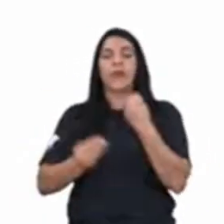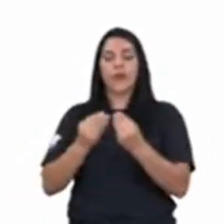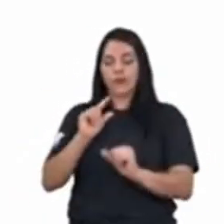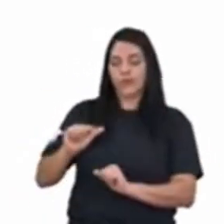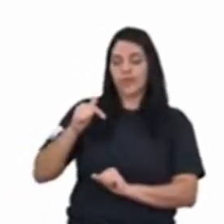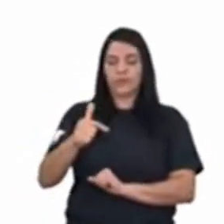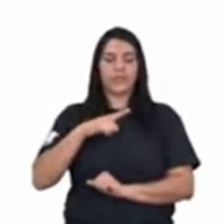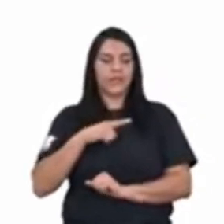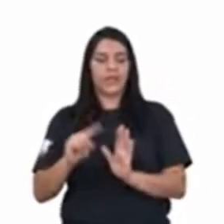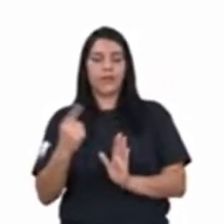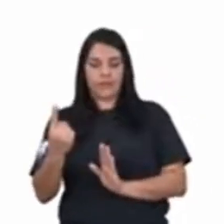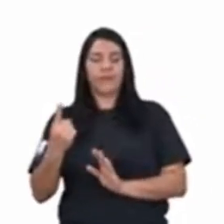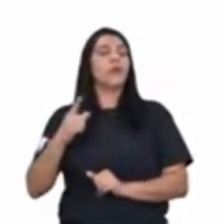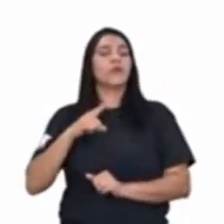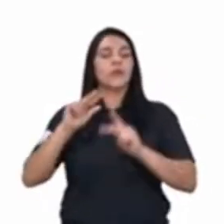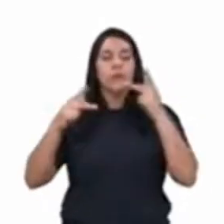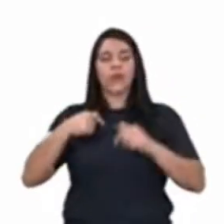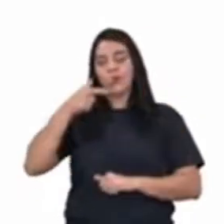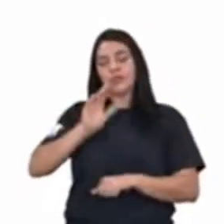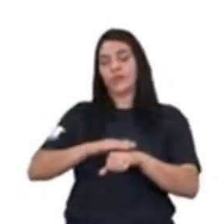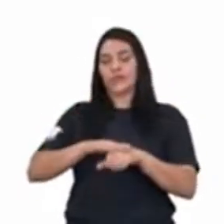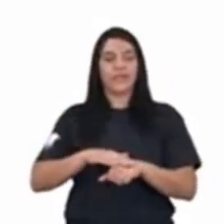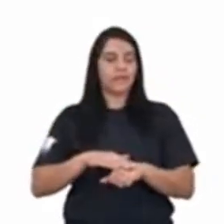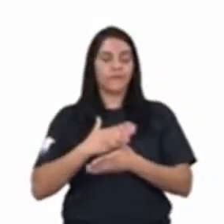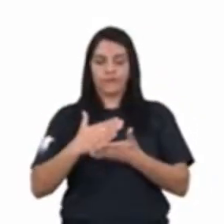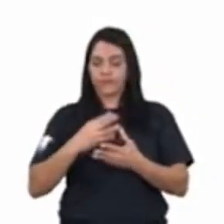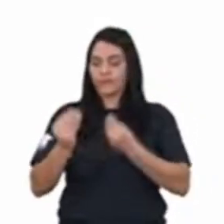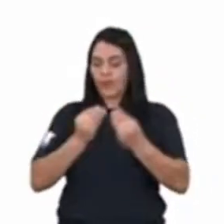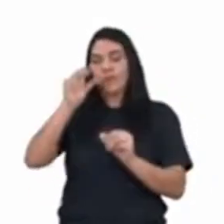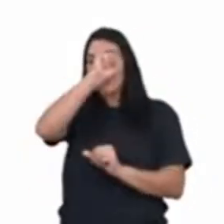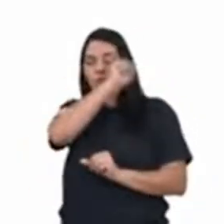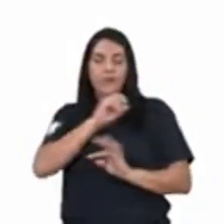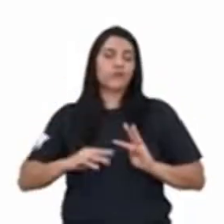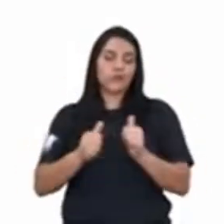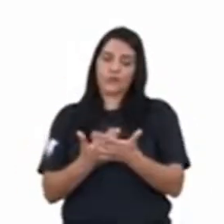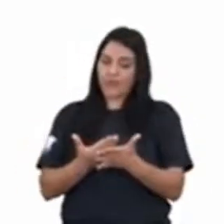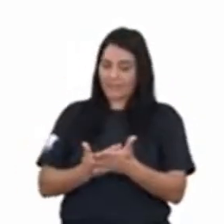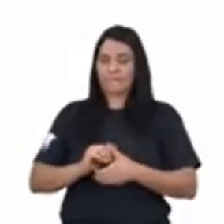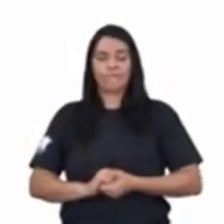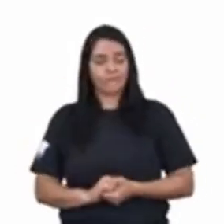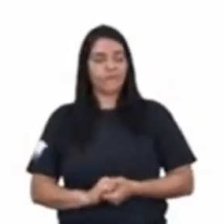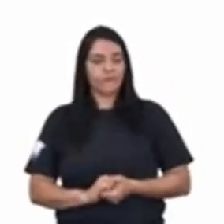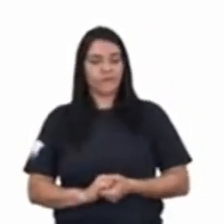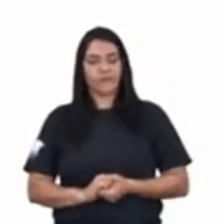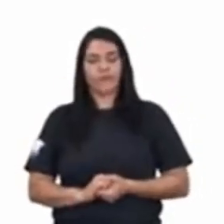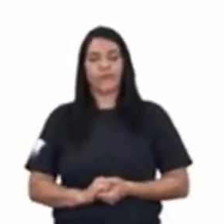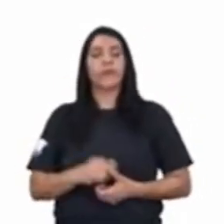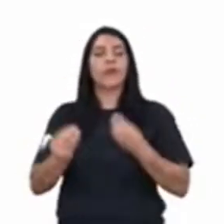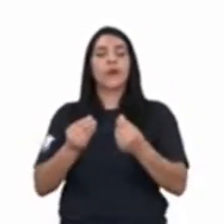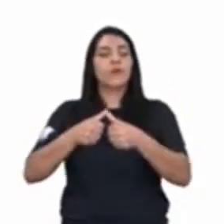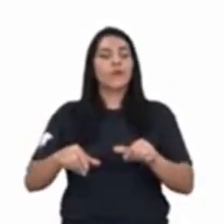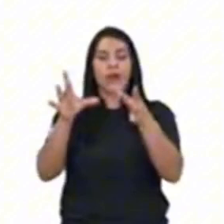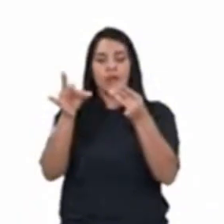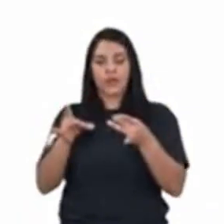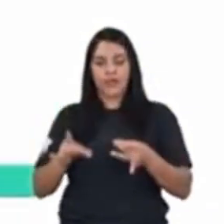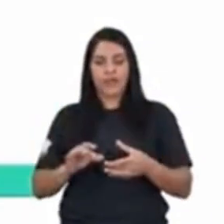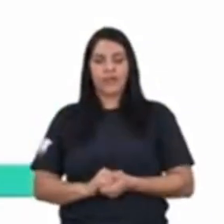depois ali, passar a primeira metade do bimestre, eu já consigo fazer um diagnóstico inicial de como está a aprendizagem desses estudantes. Então vamos olhar aqui um pouquinho como vai ficar no